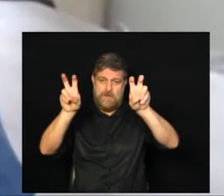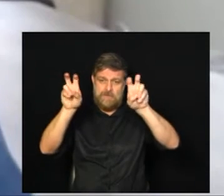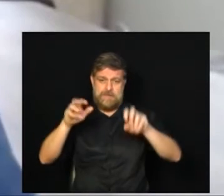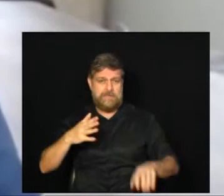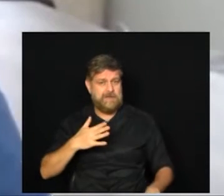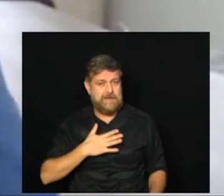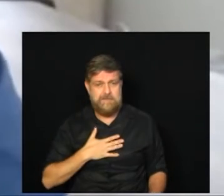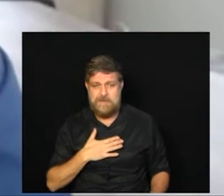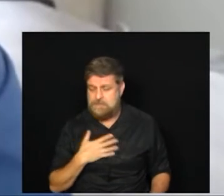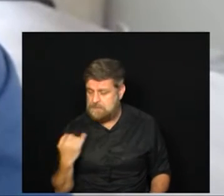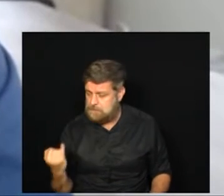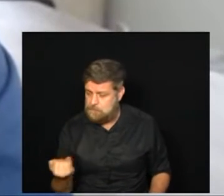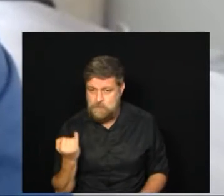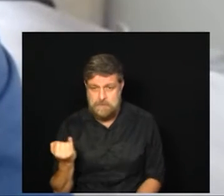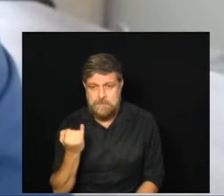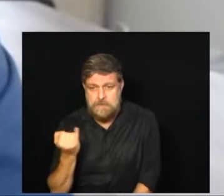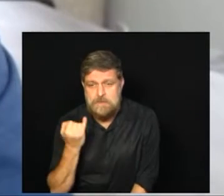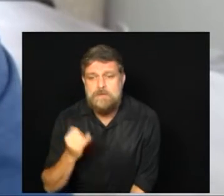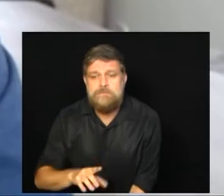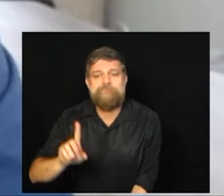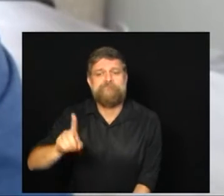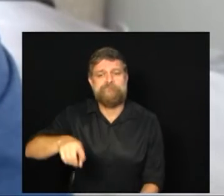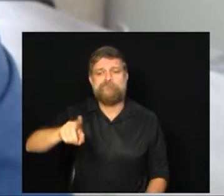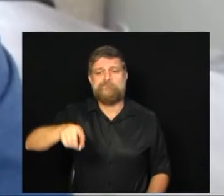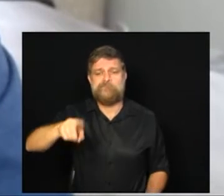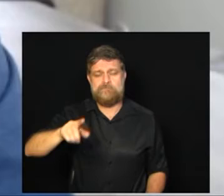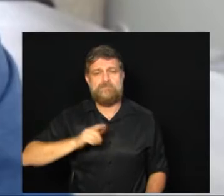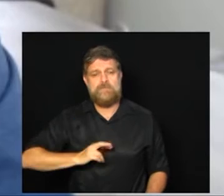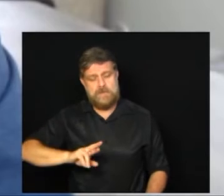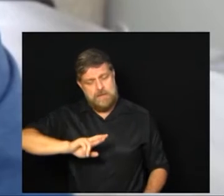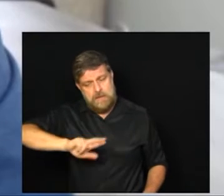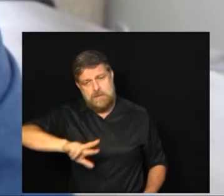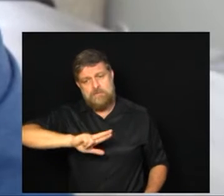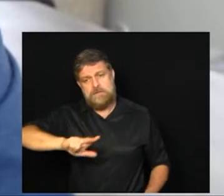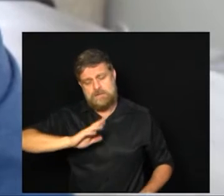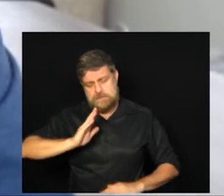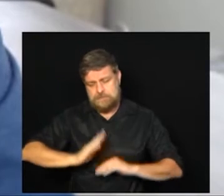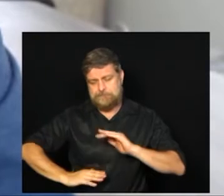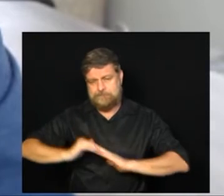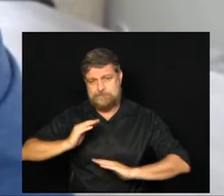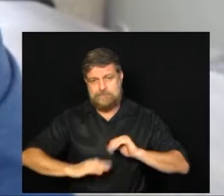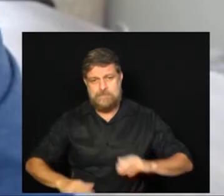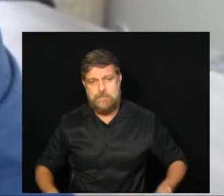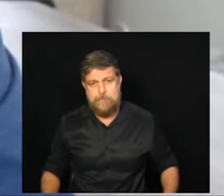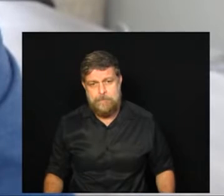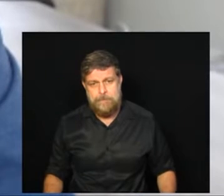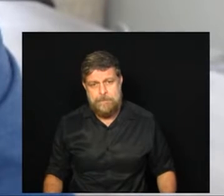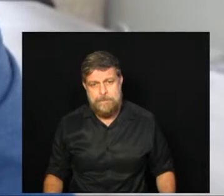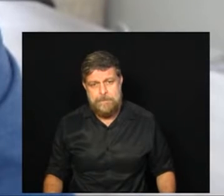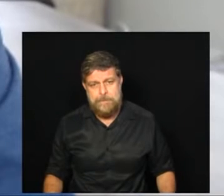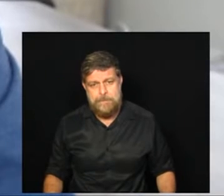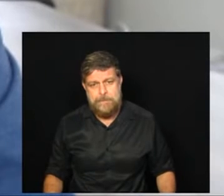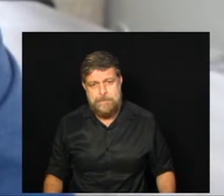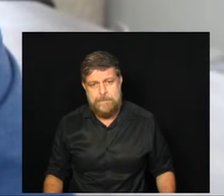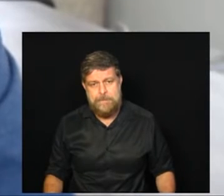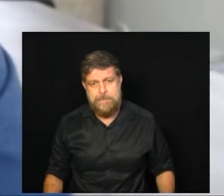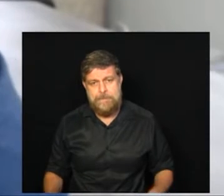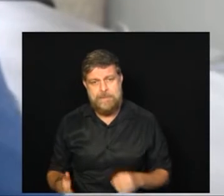assunto interessante para a gente poder abordar. Se quiser depois me chamar no particular, vai ser um prazer te ajudar a fazer essas